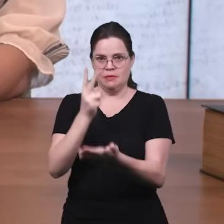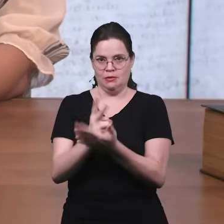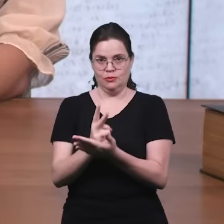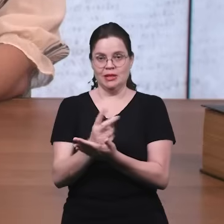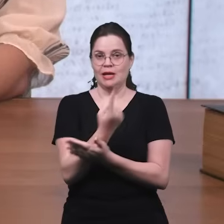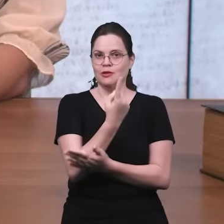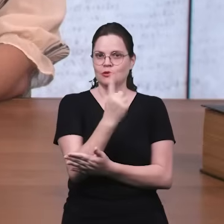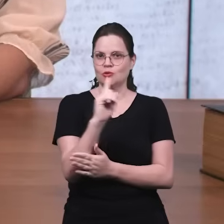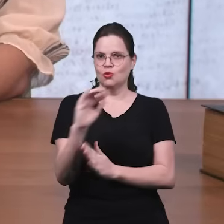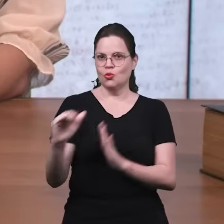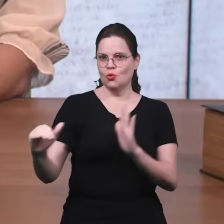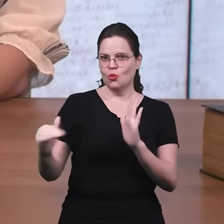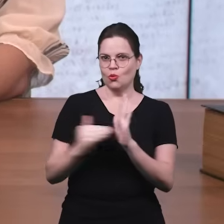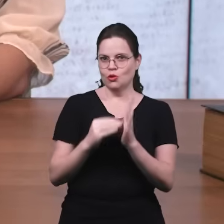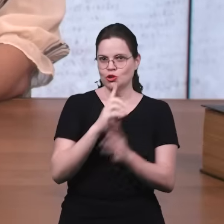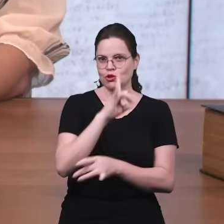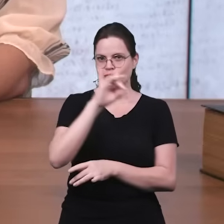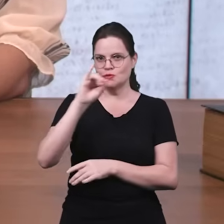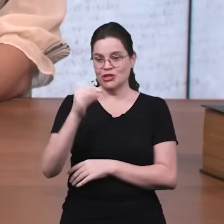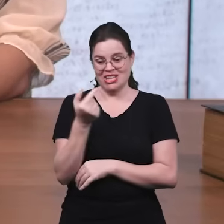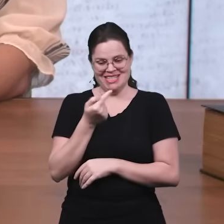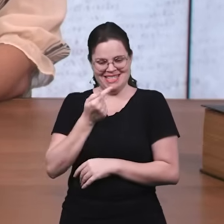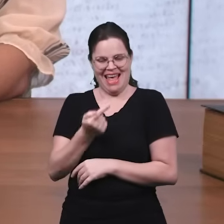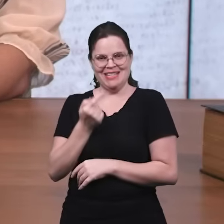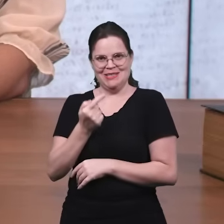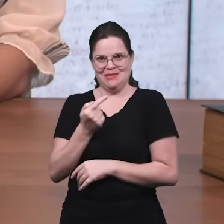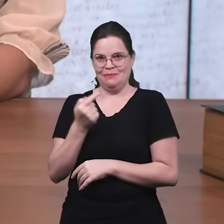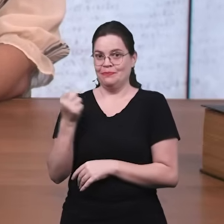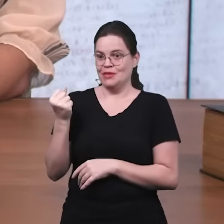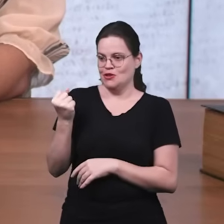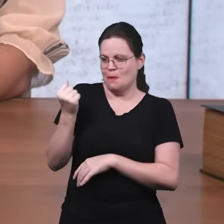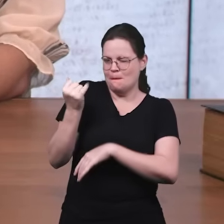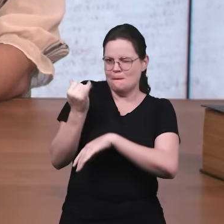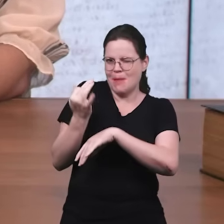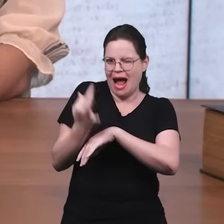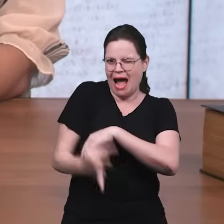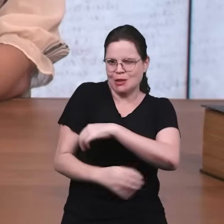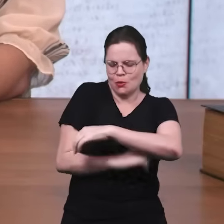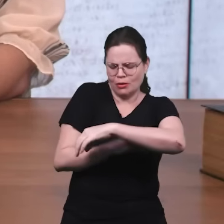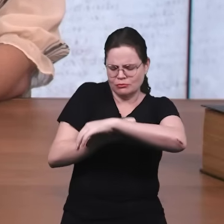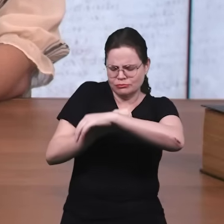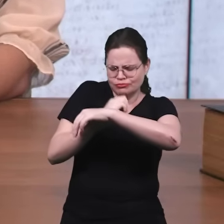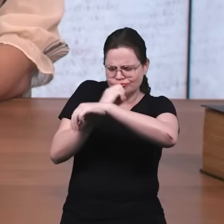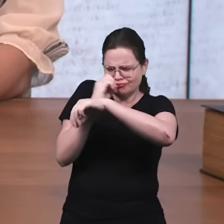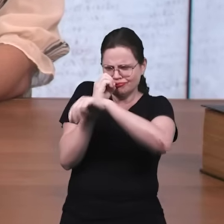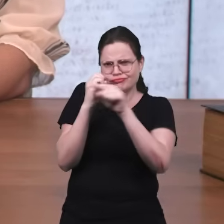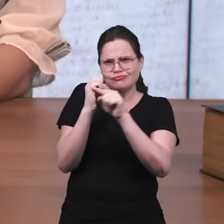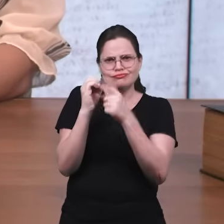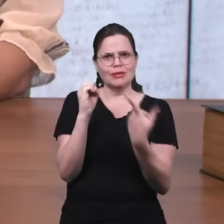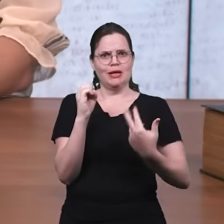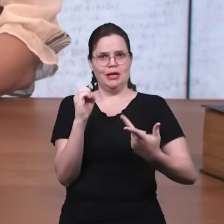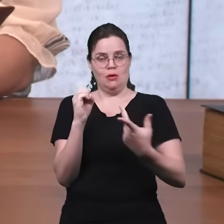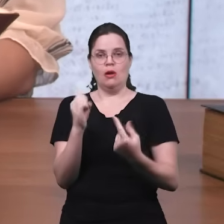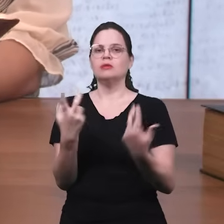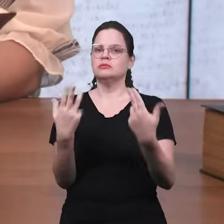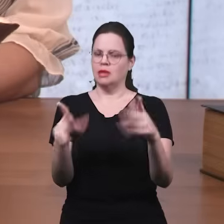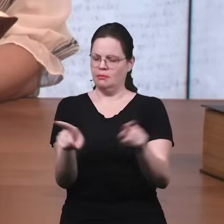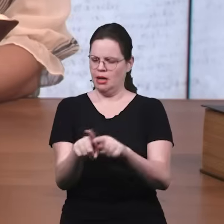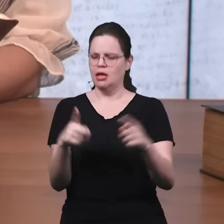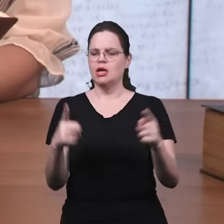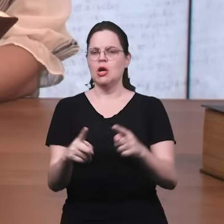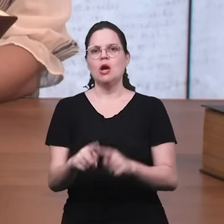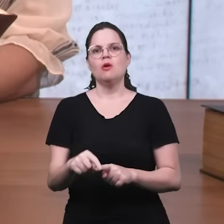7º dia madrugaram ao subir da alva, e da mesma maneira rodearam a